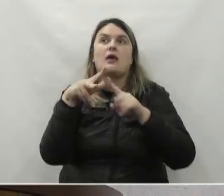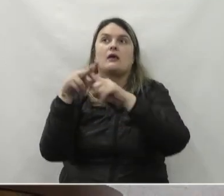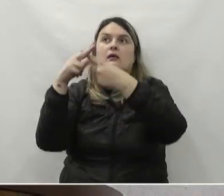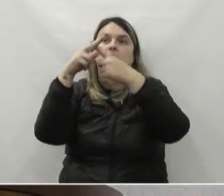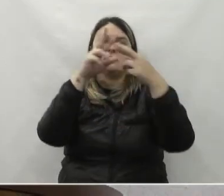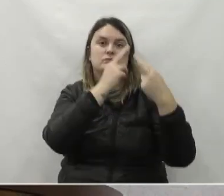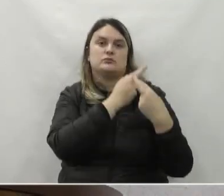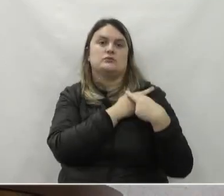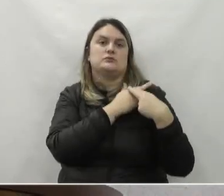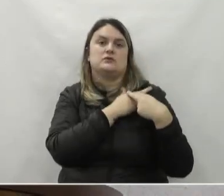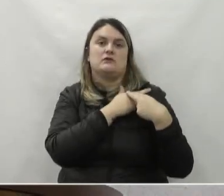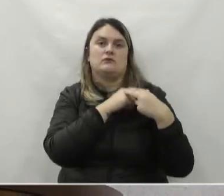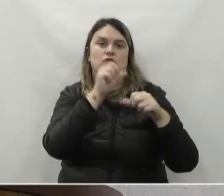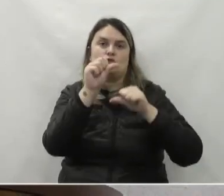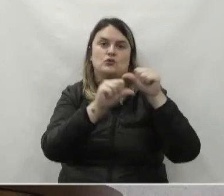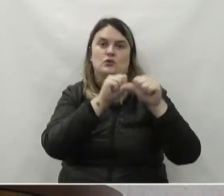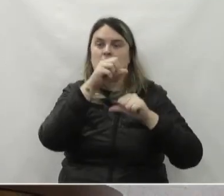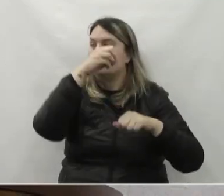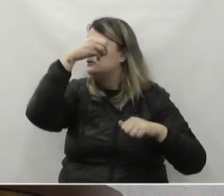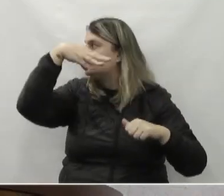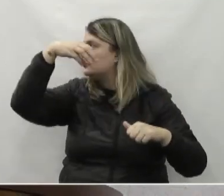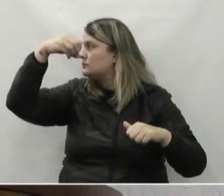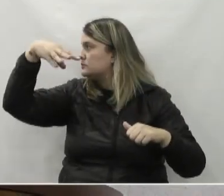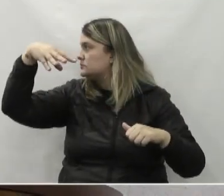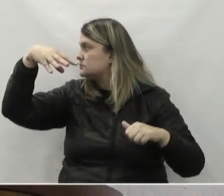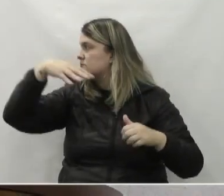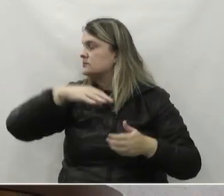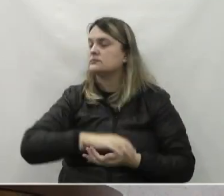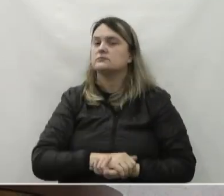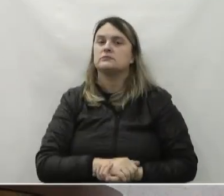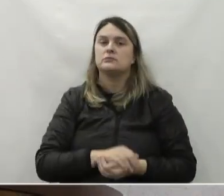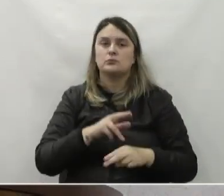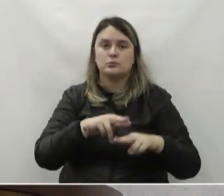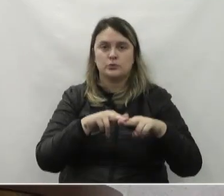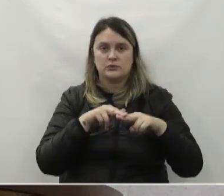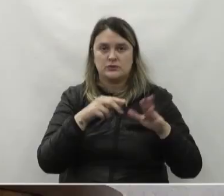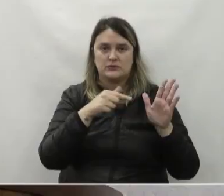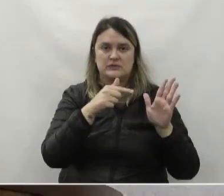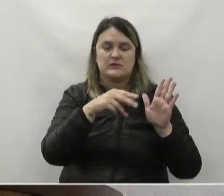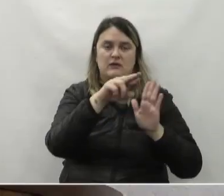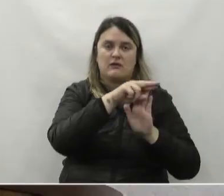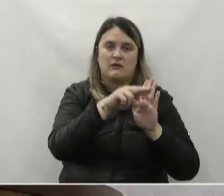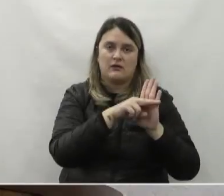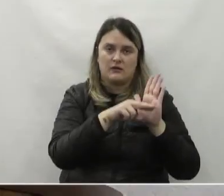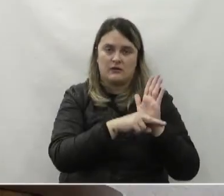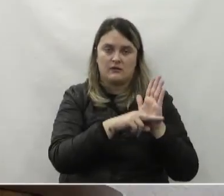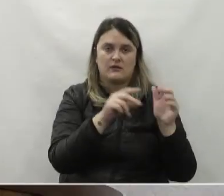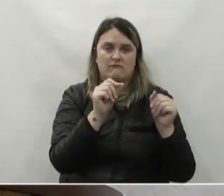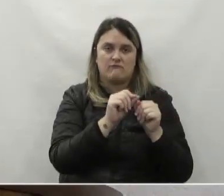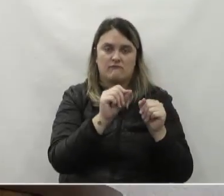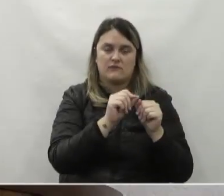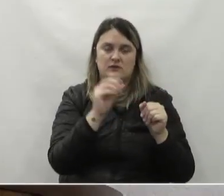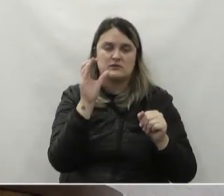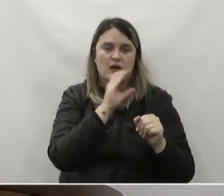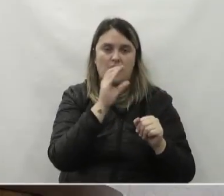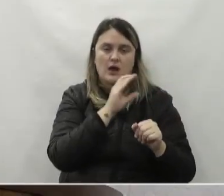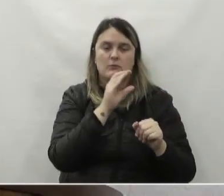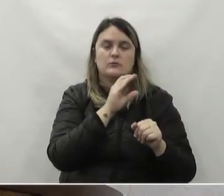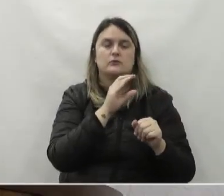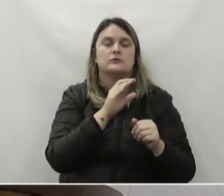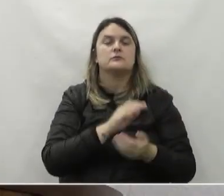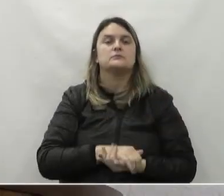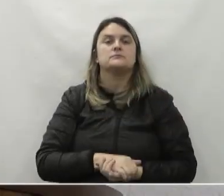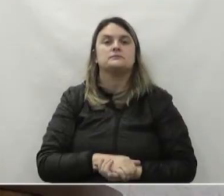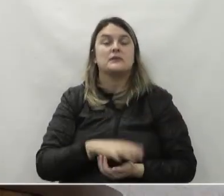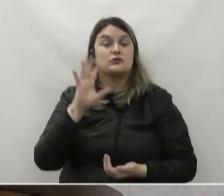iluminação de manutenção emergencial. Então, por isso que esse trâmite a gente está procurando fazer o mais célere